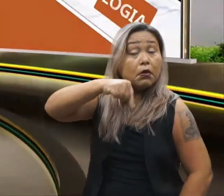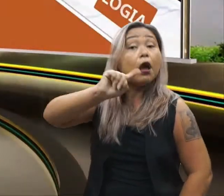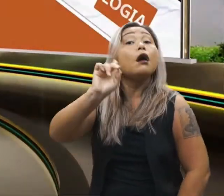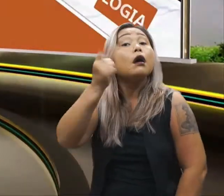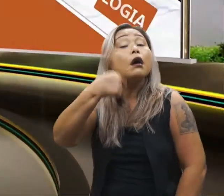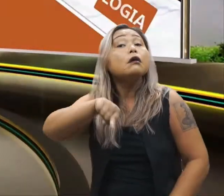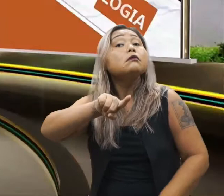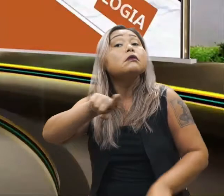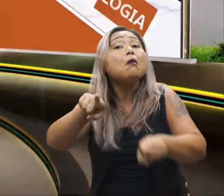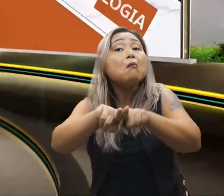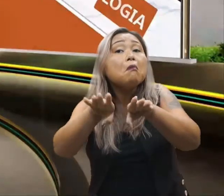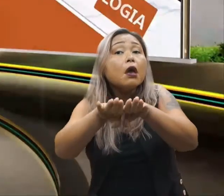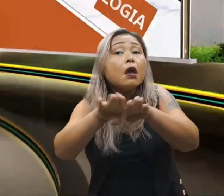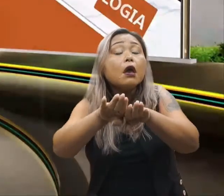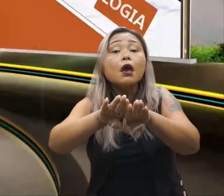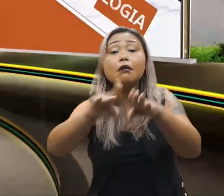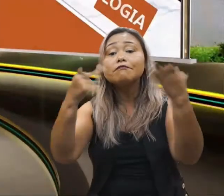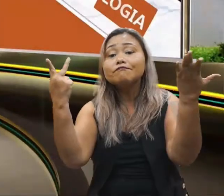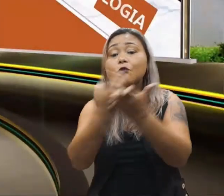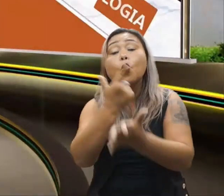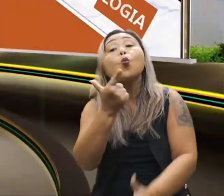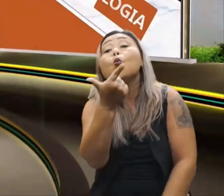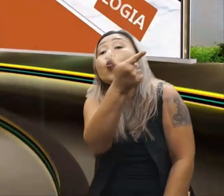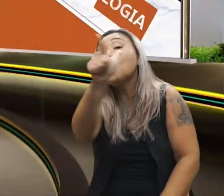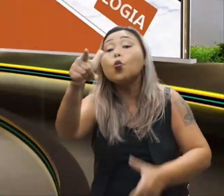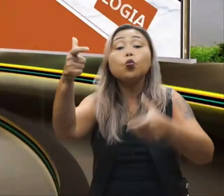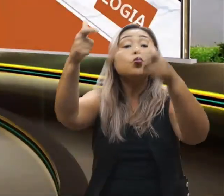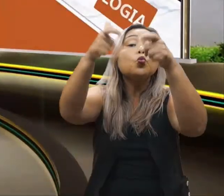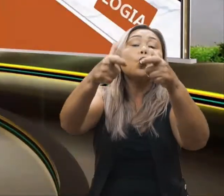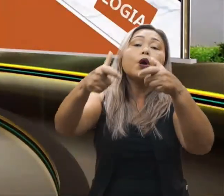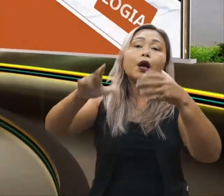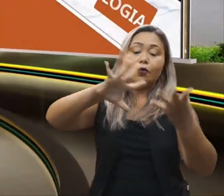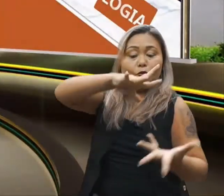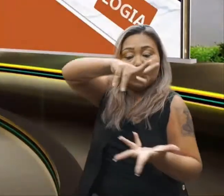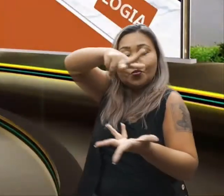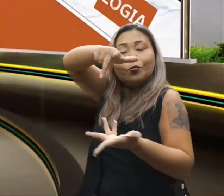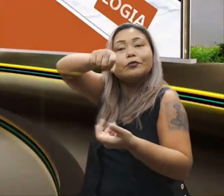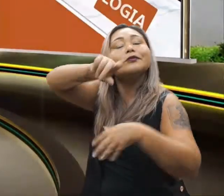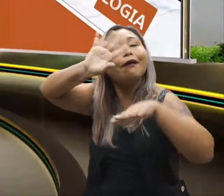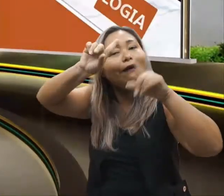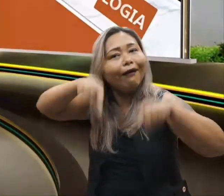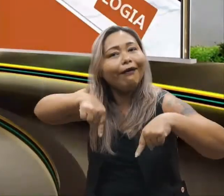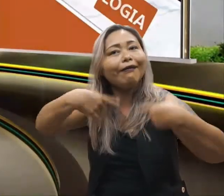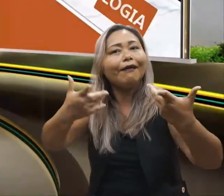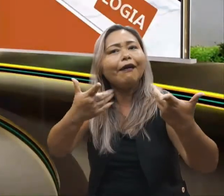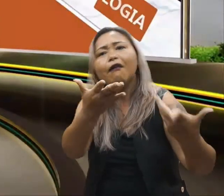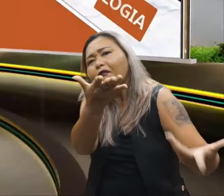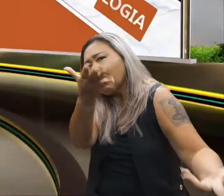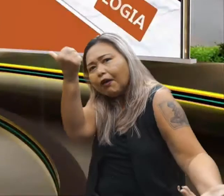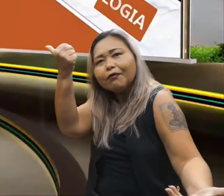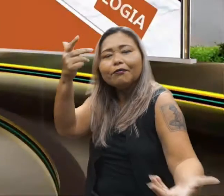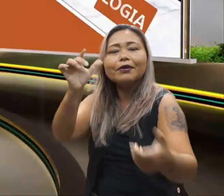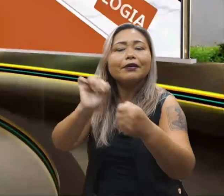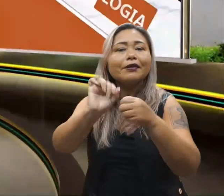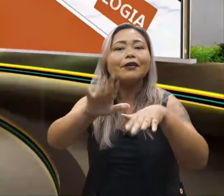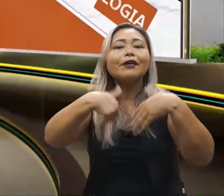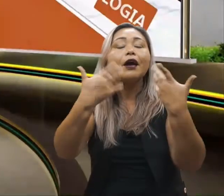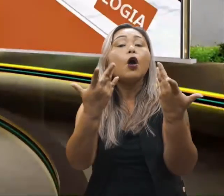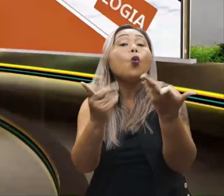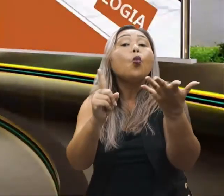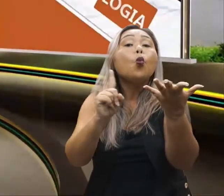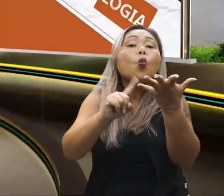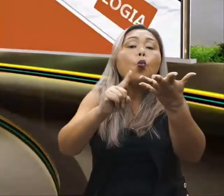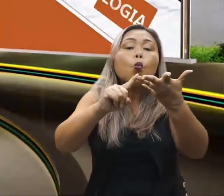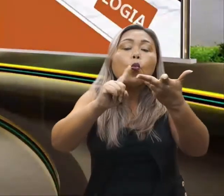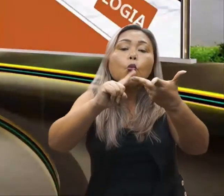nós vemos acontecer em outros lugares do mundo. É isso mesmo. Então, vem comigo, vamos ver quais são os assuntos